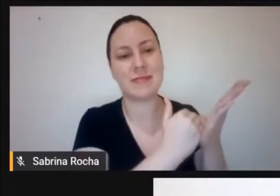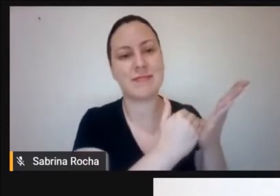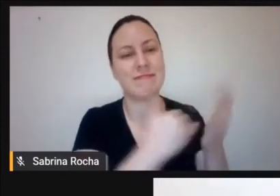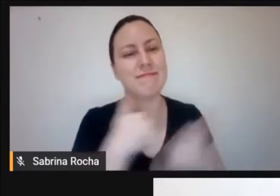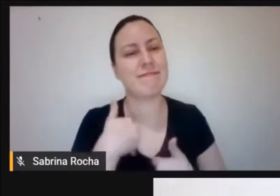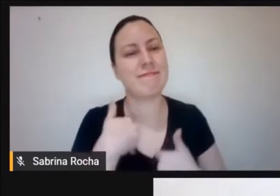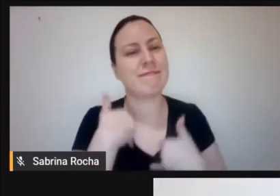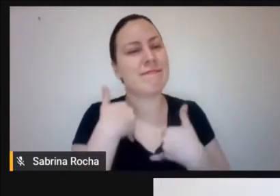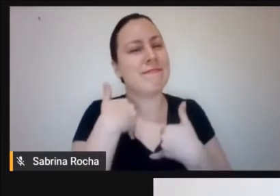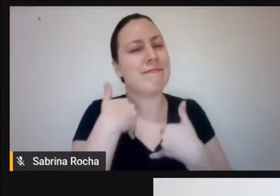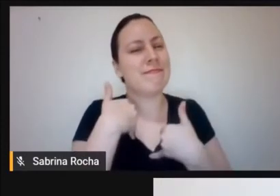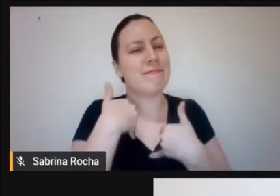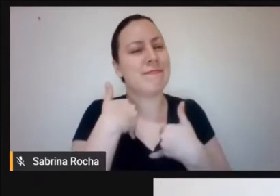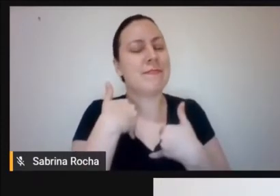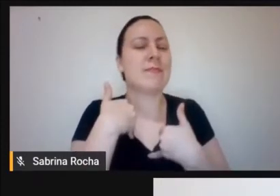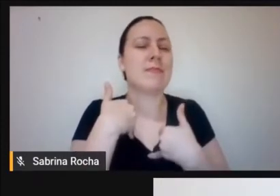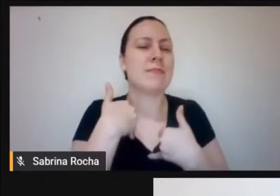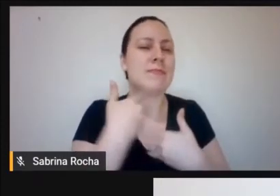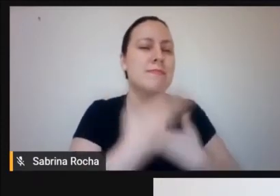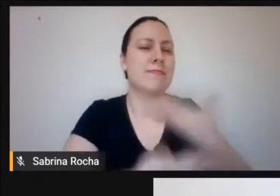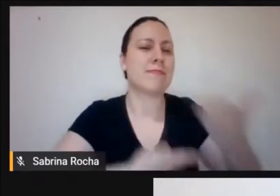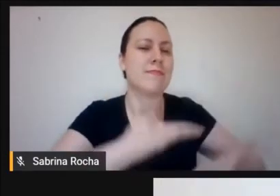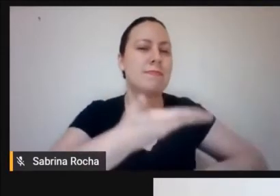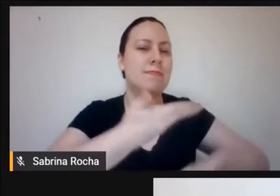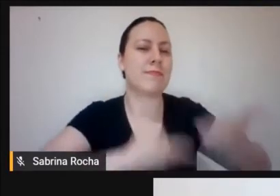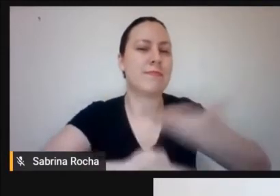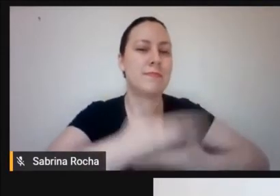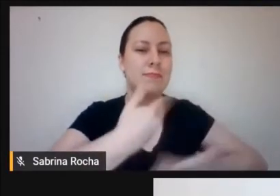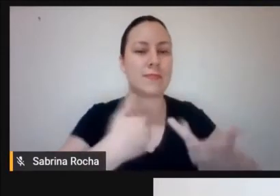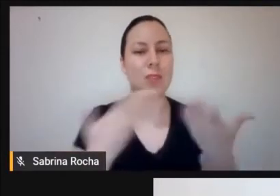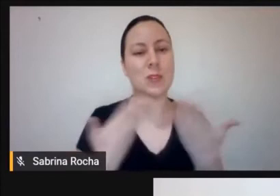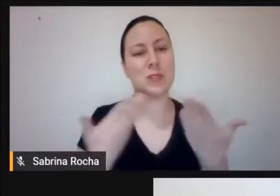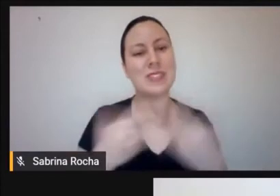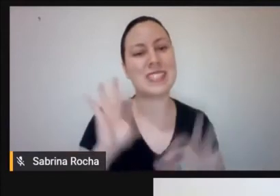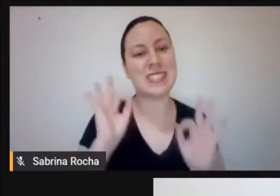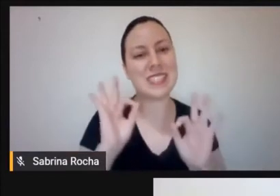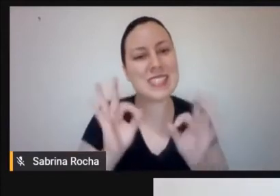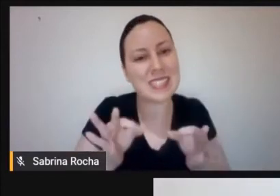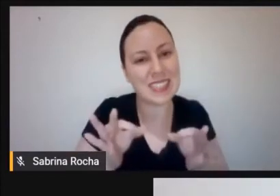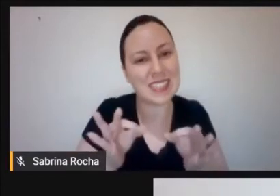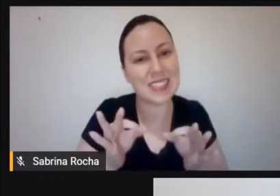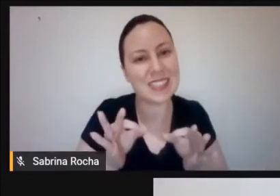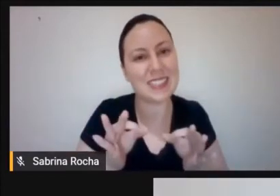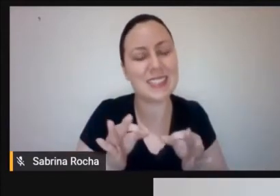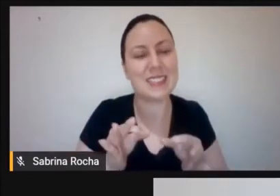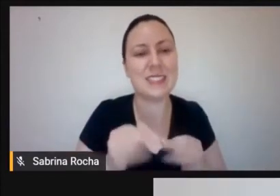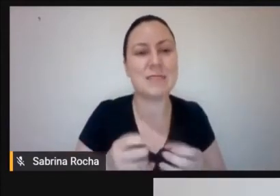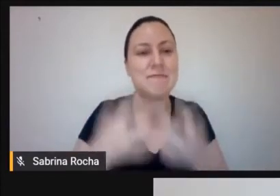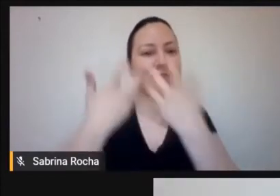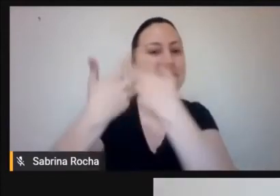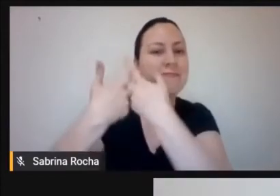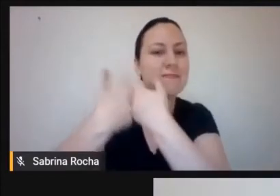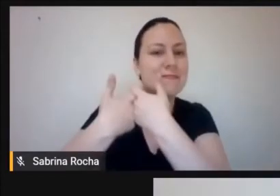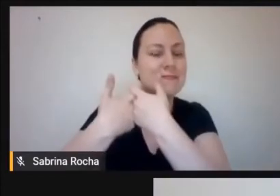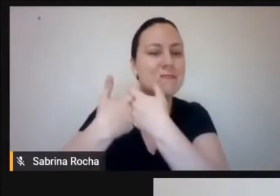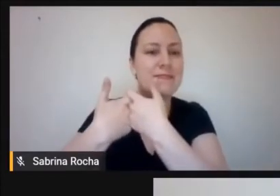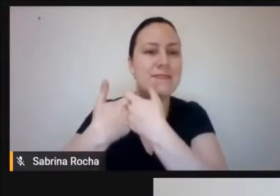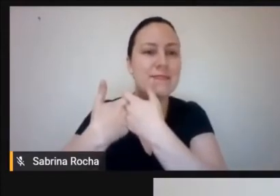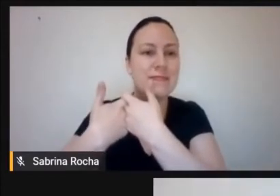inspiradora conversa, né, de hoje. Tenho certeza que a gente tem muito aí para refletir, né, a